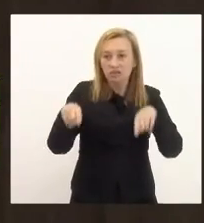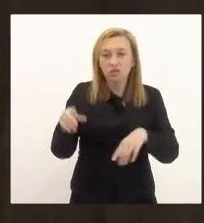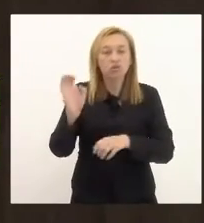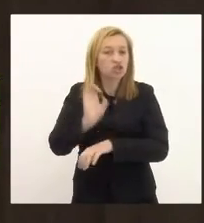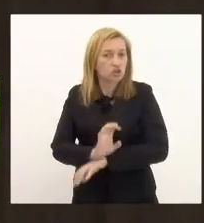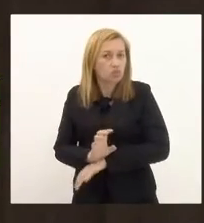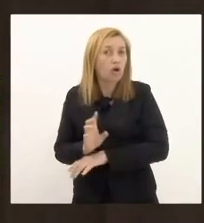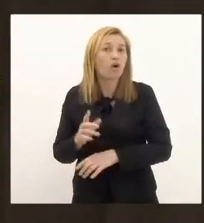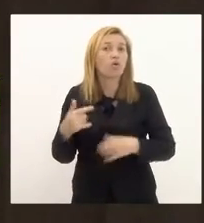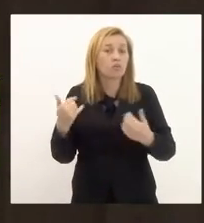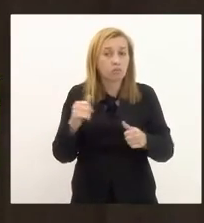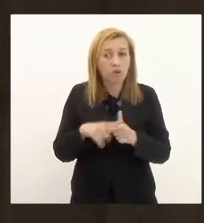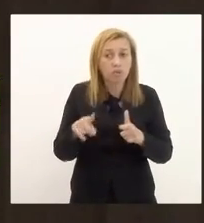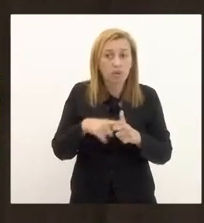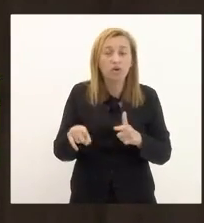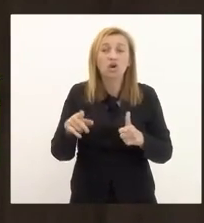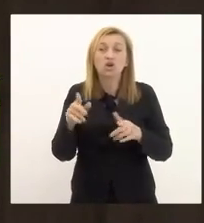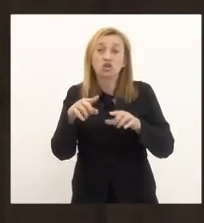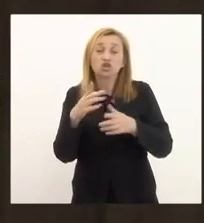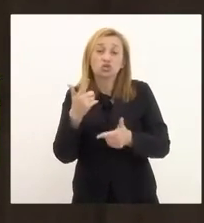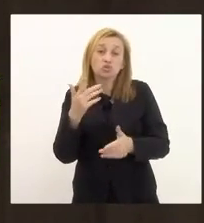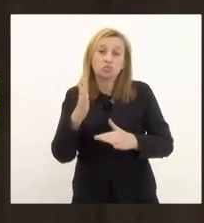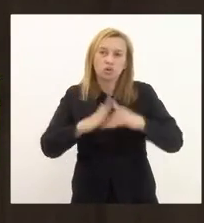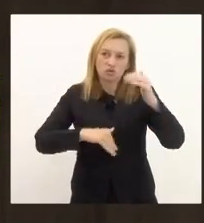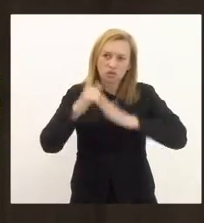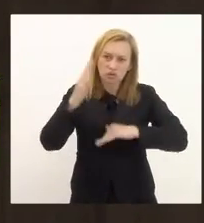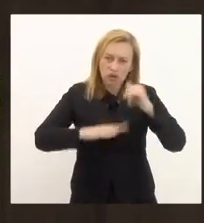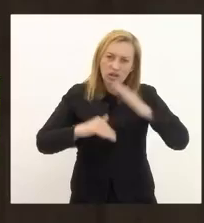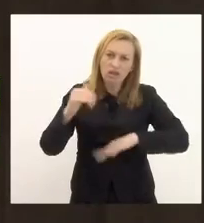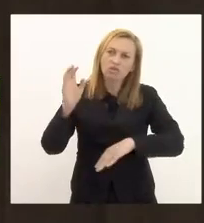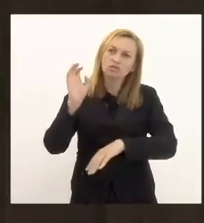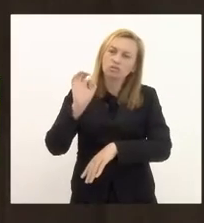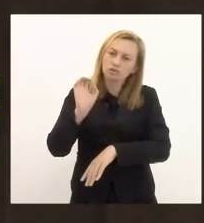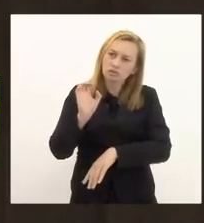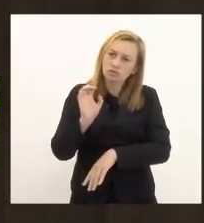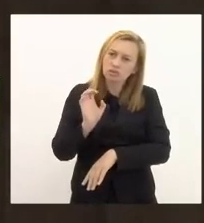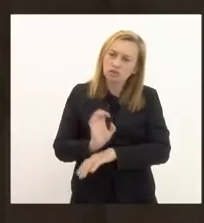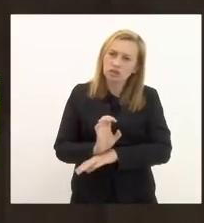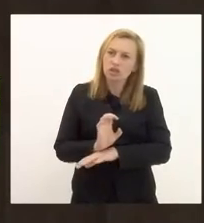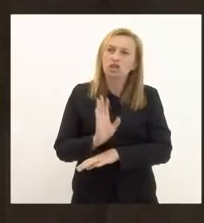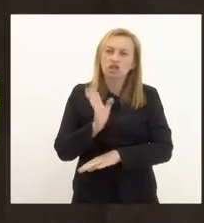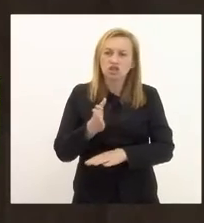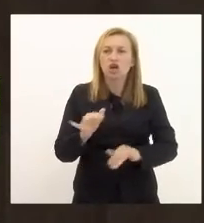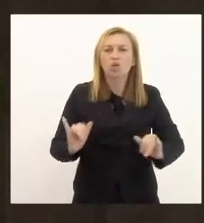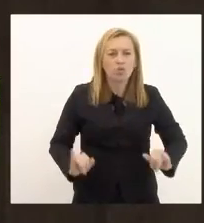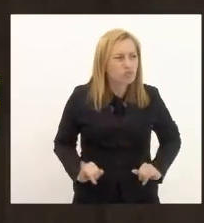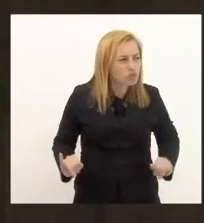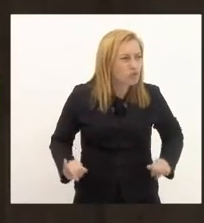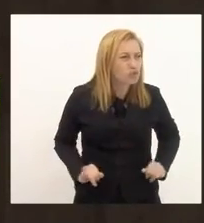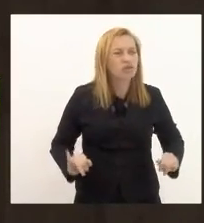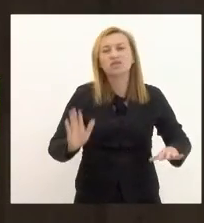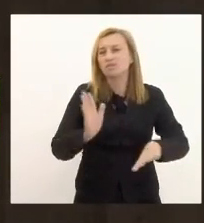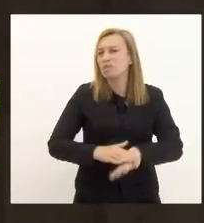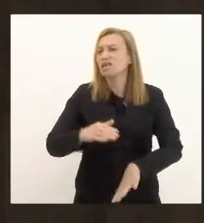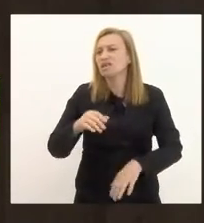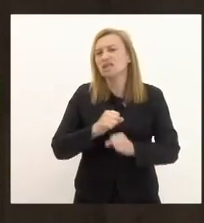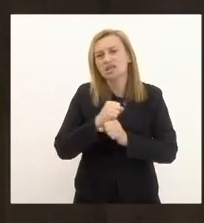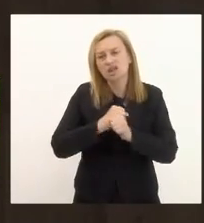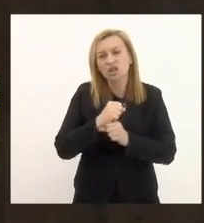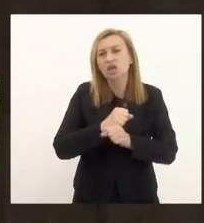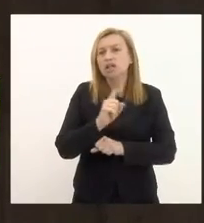Servidor Estadual e os profissionais do Estado servidores do Estado já foram penalizados demais ao longo desses anos